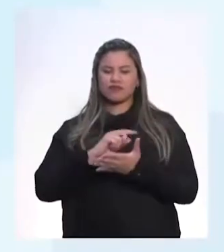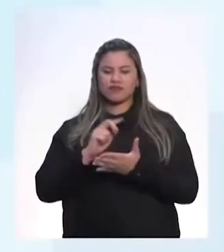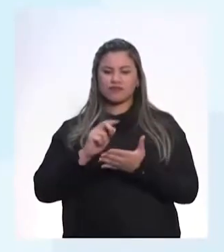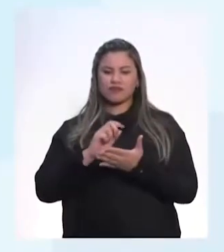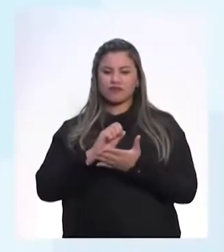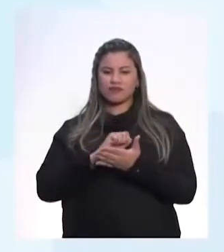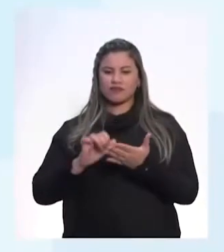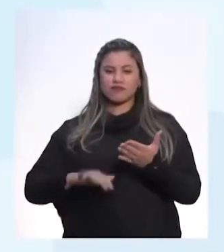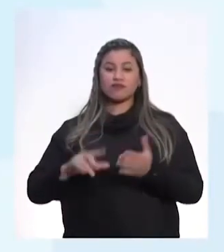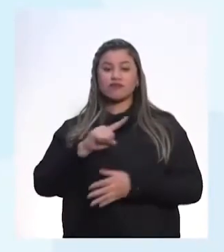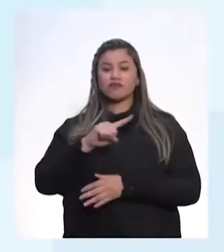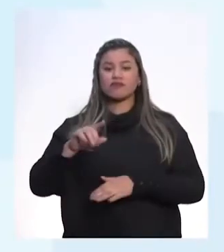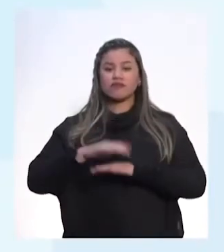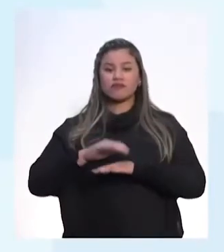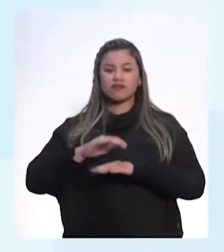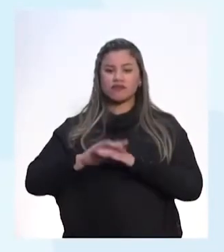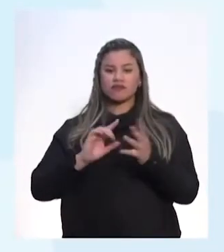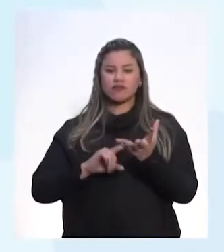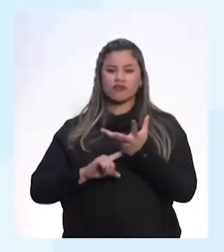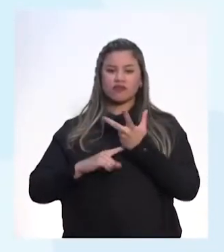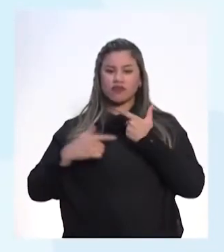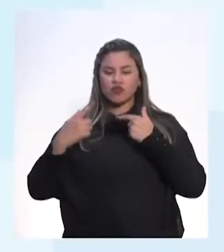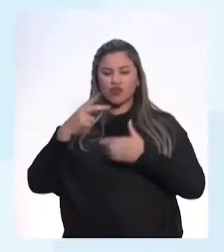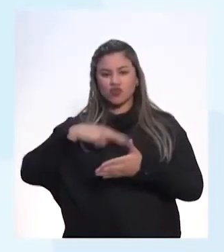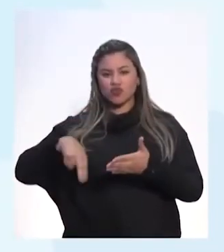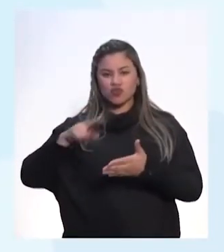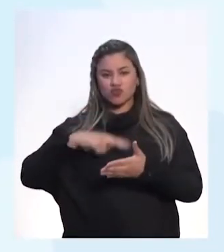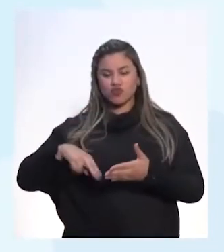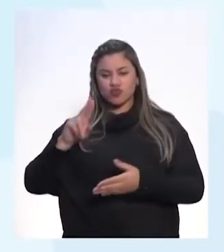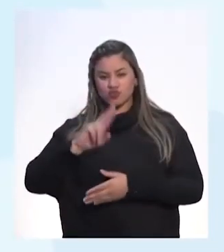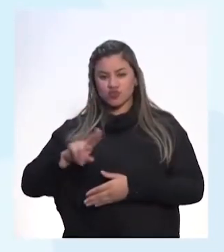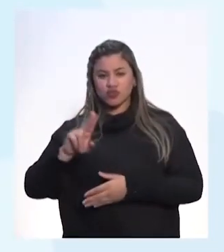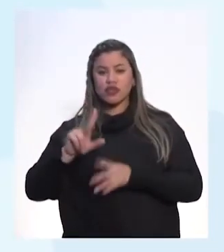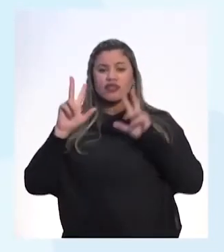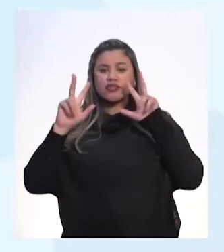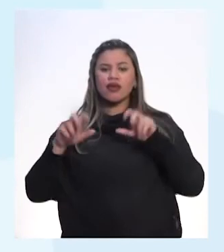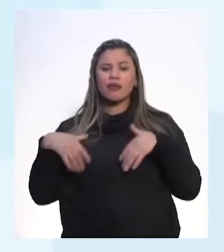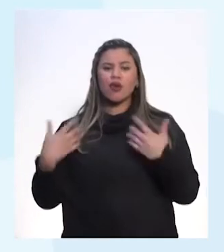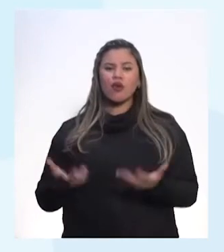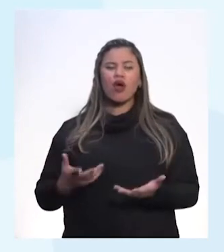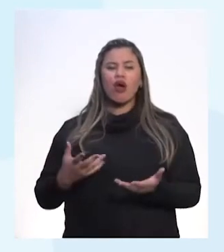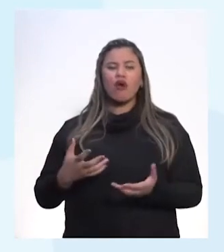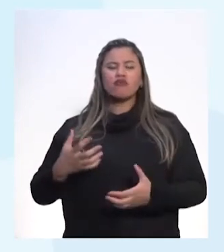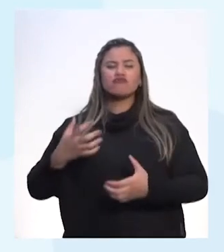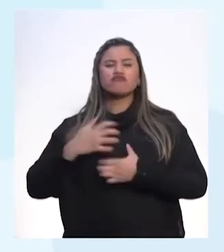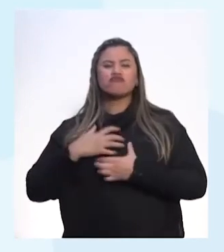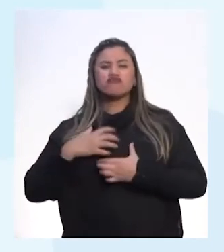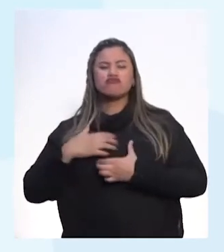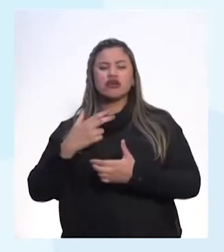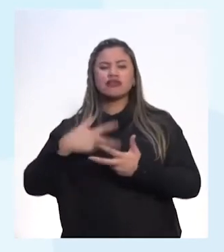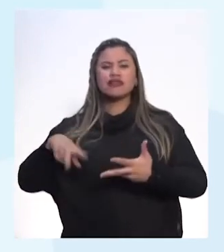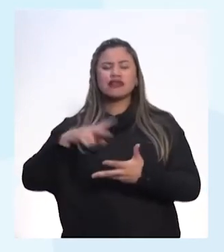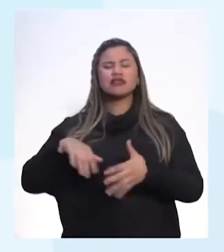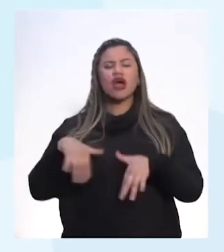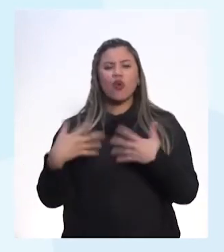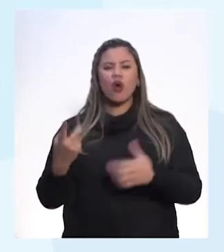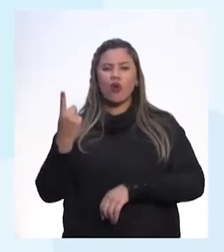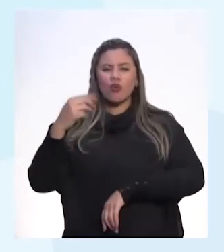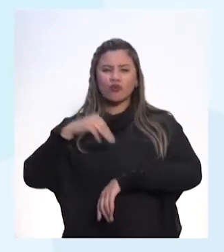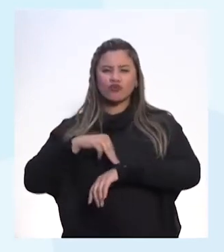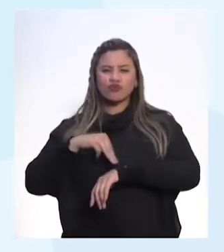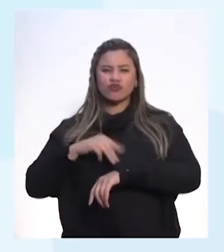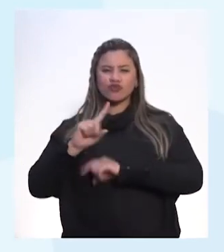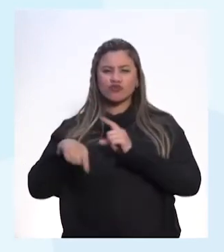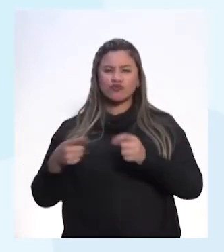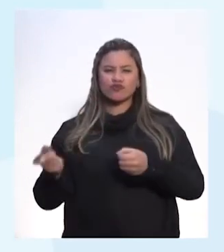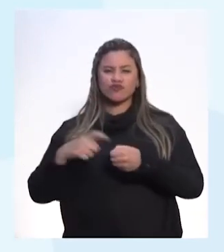uma intervenção artística utilizando a linguagem da dança, qual tema vocês escolheriam? Em qual estilo de dança? Contem pra gente aqui em um minutinho. A